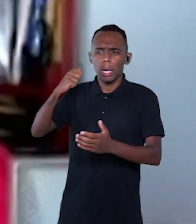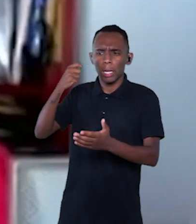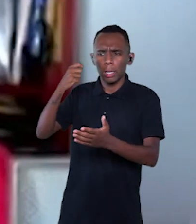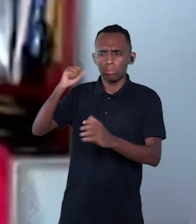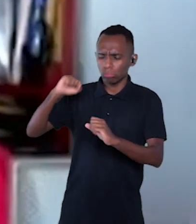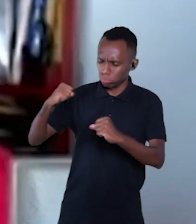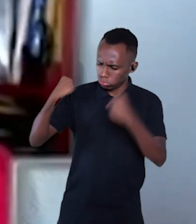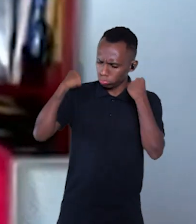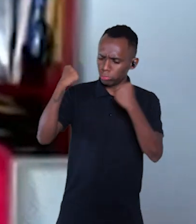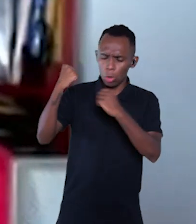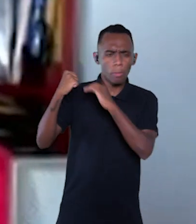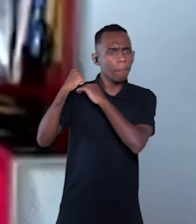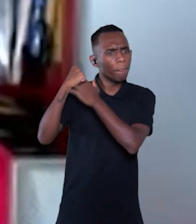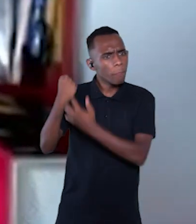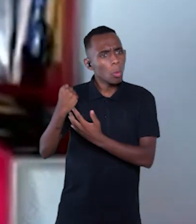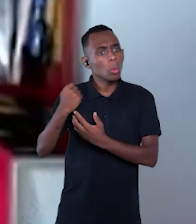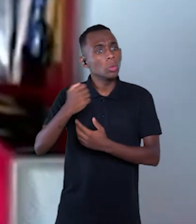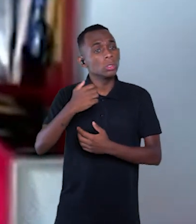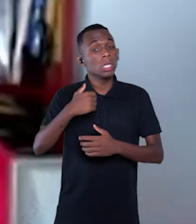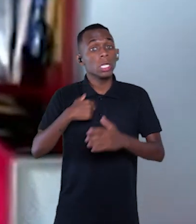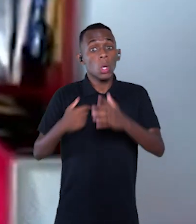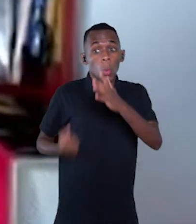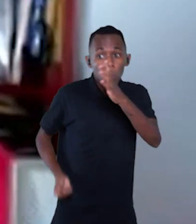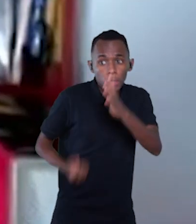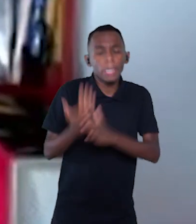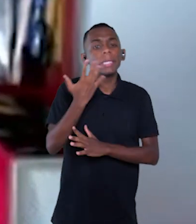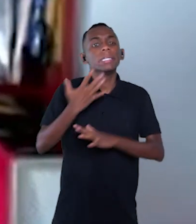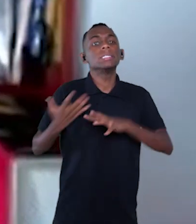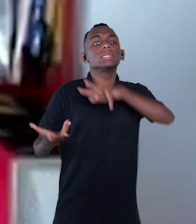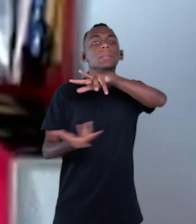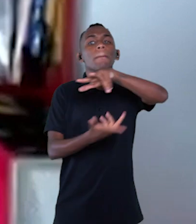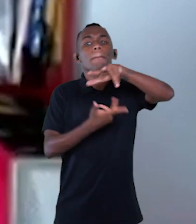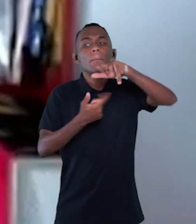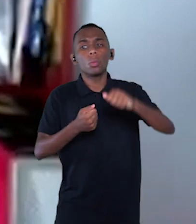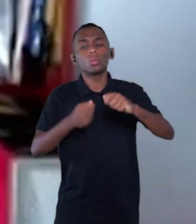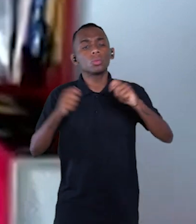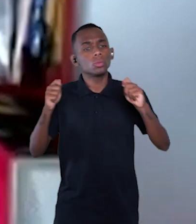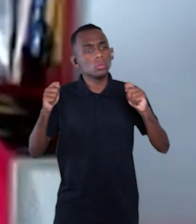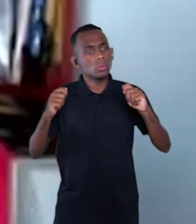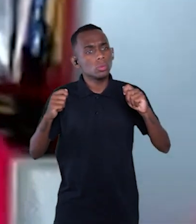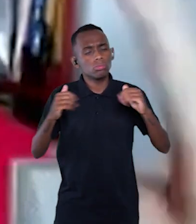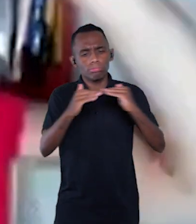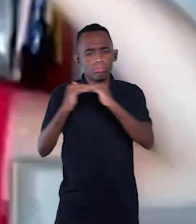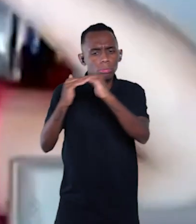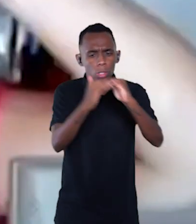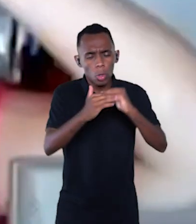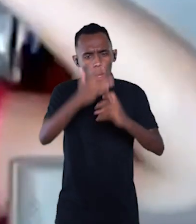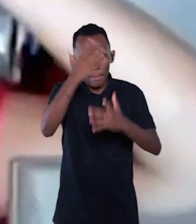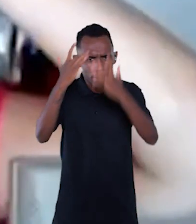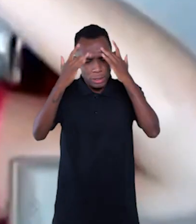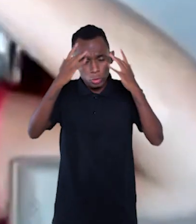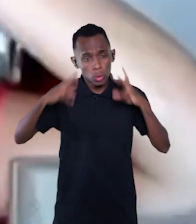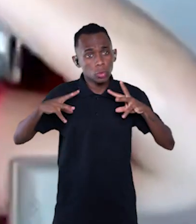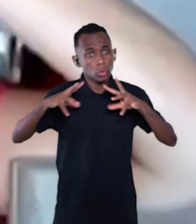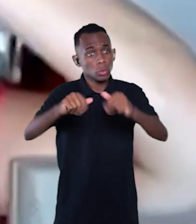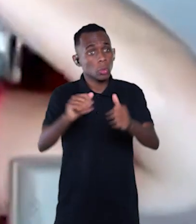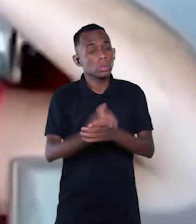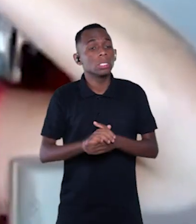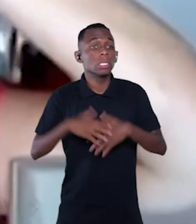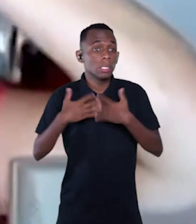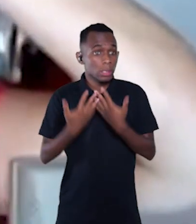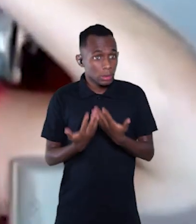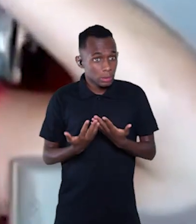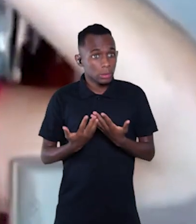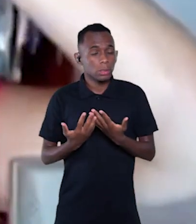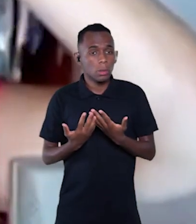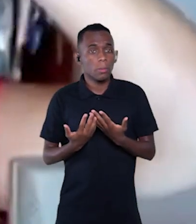onde eu construo esse mundo que eu acredito e que eu quero ver realizado para todas as pessoas. Pacientes que